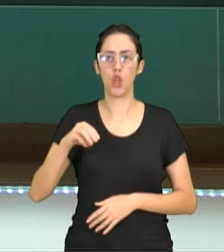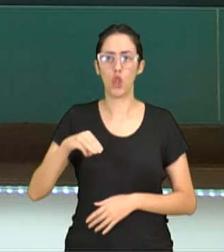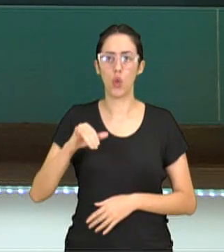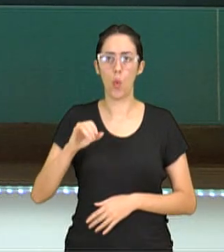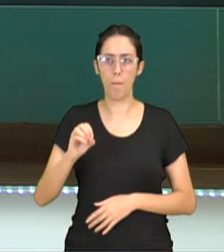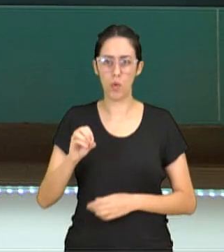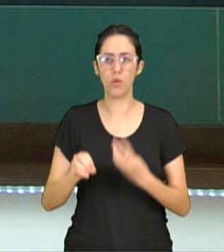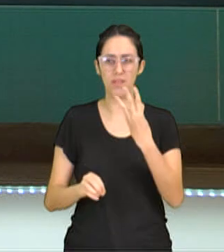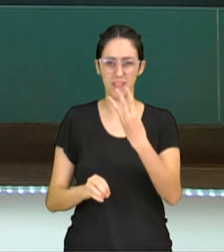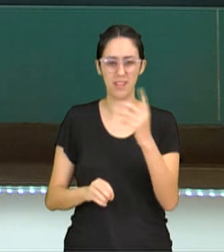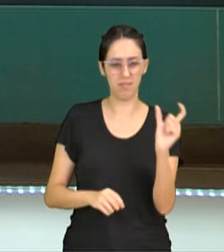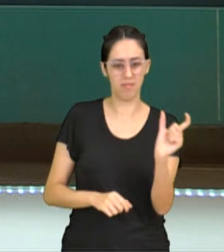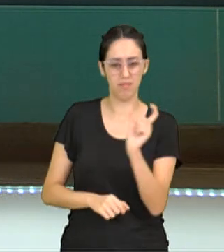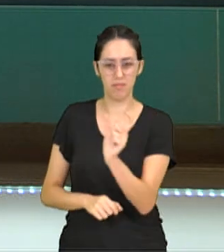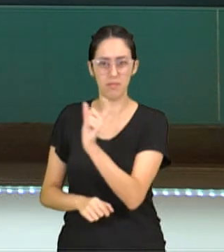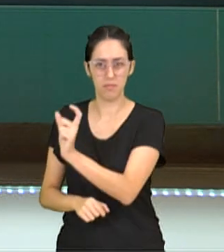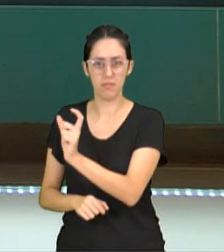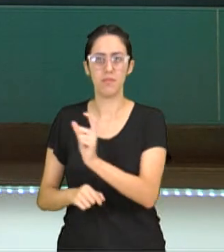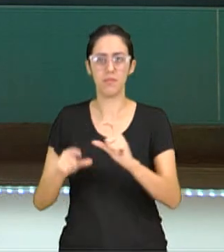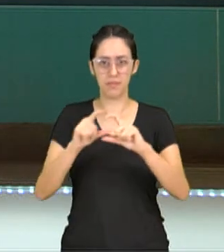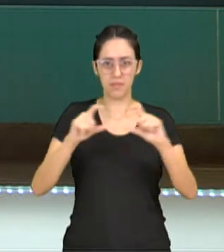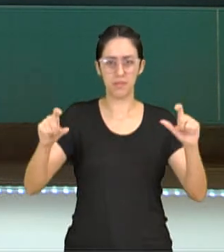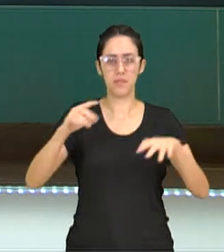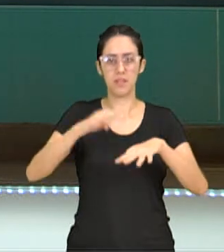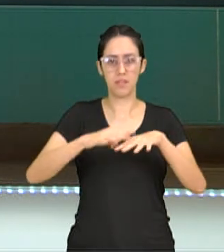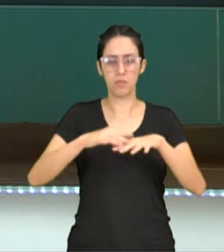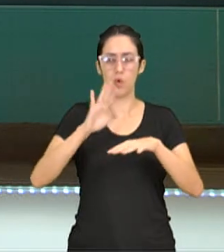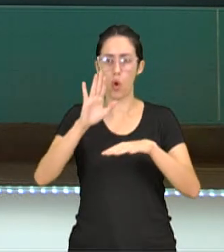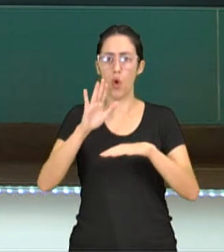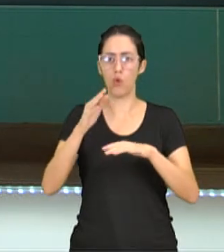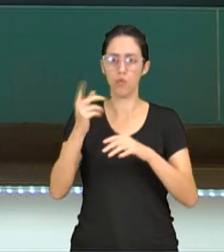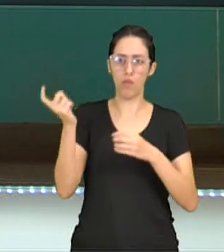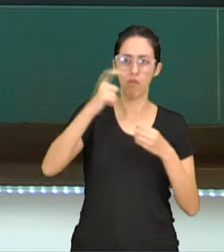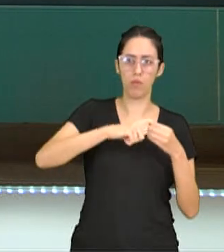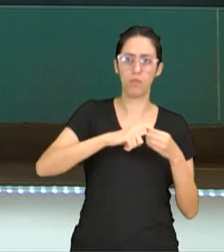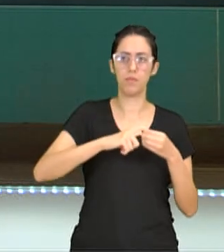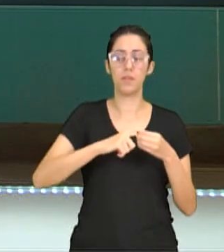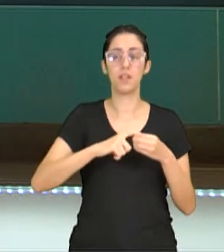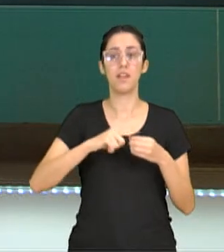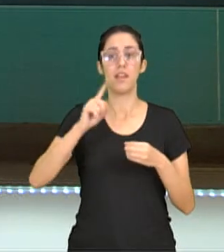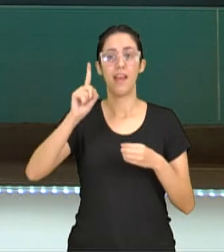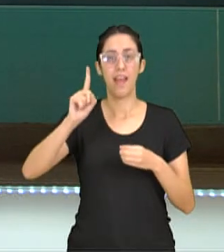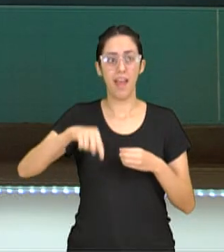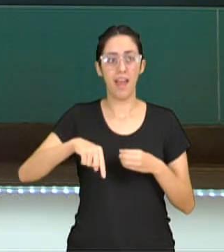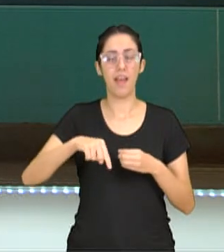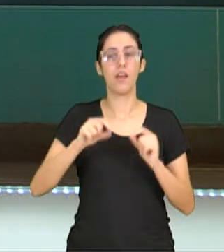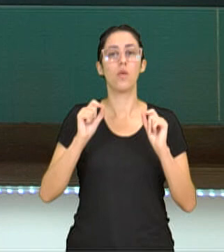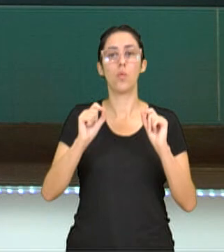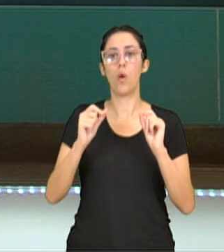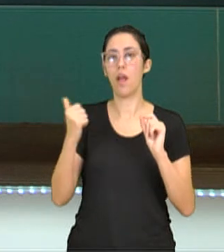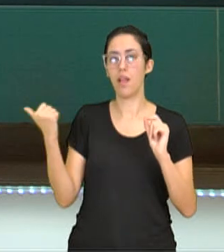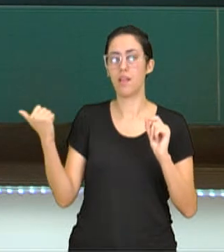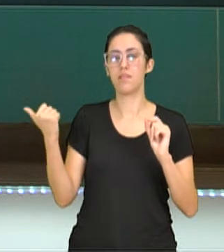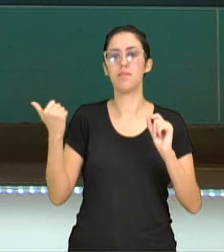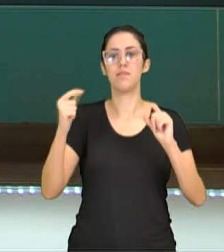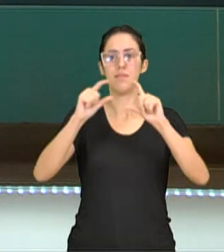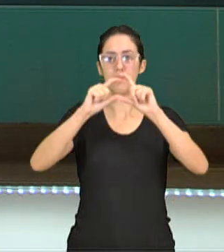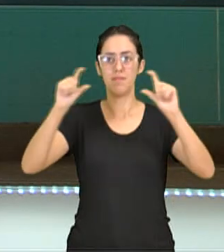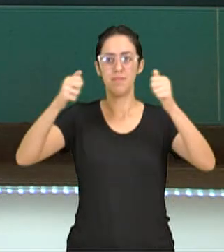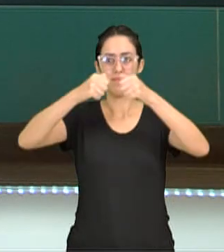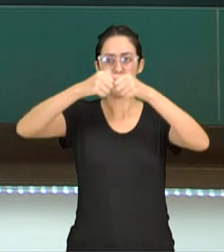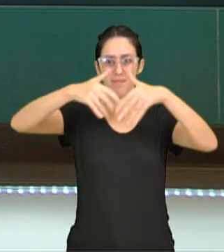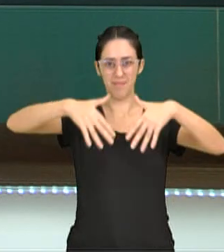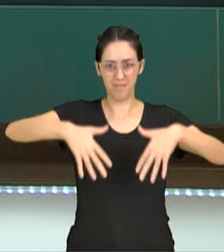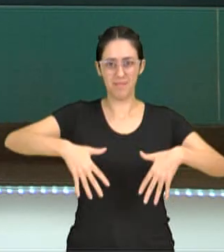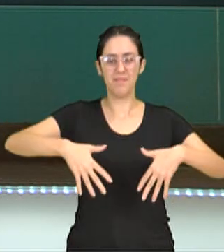na forma de equação. O anterior, ó, voltando aqui, ó, ele estava na forma de uma expressão. Ele não tinha igual a 0. Não